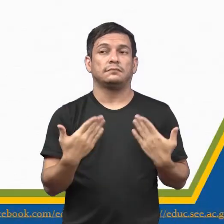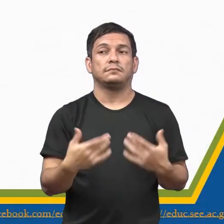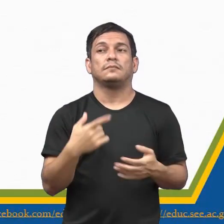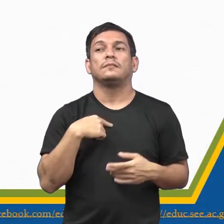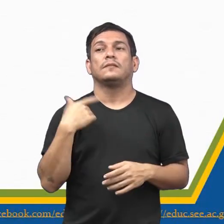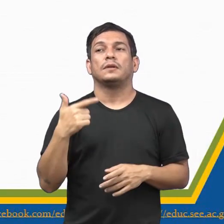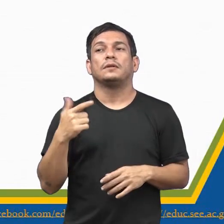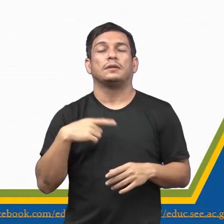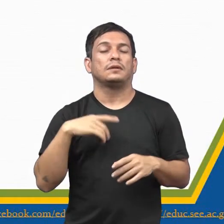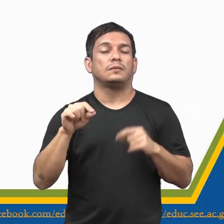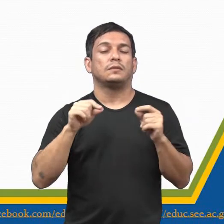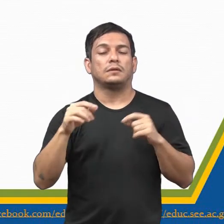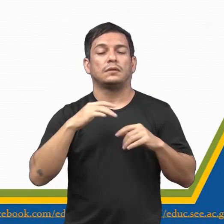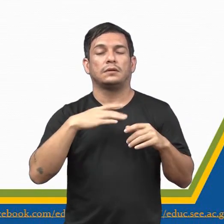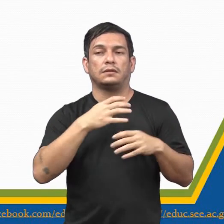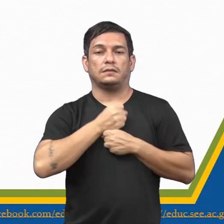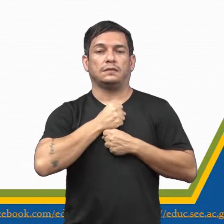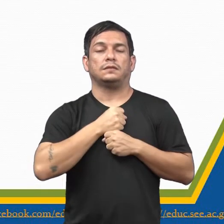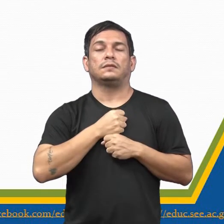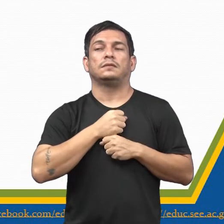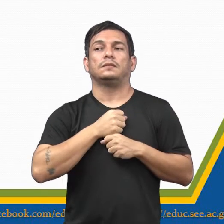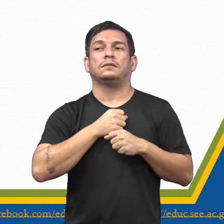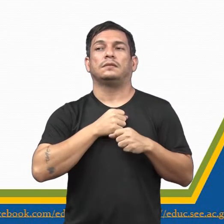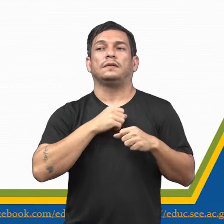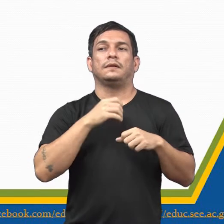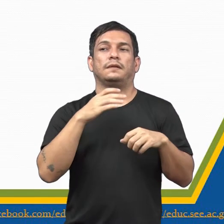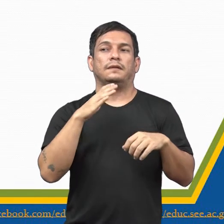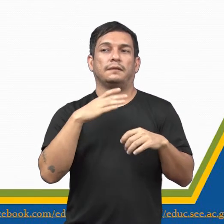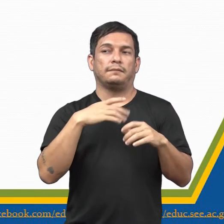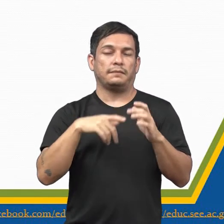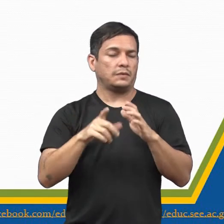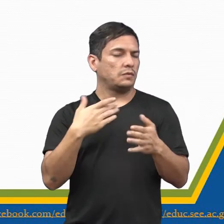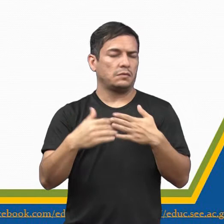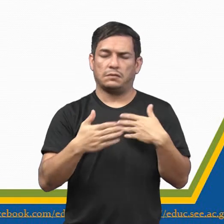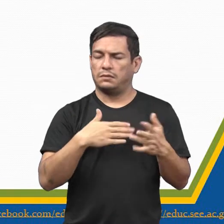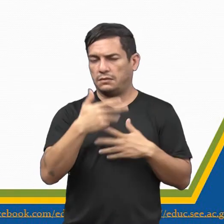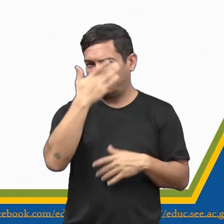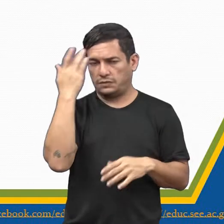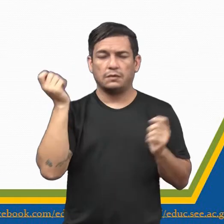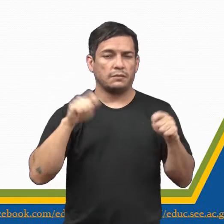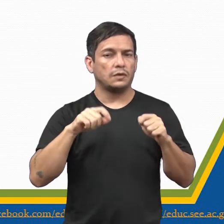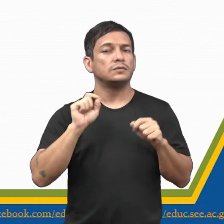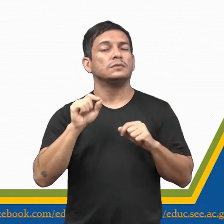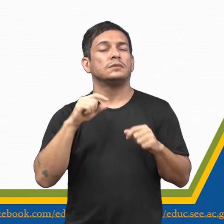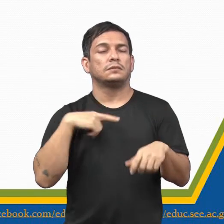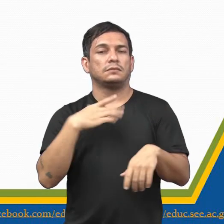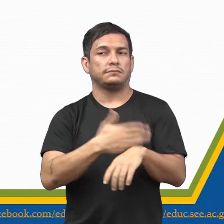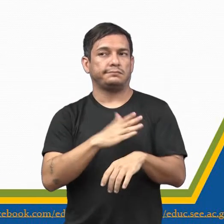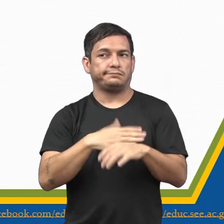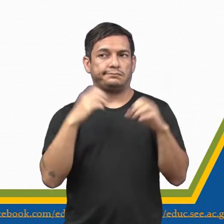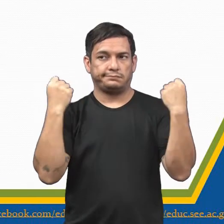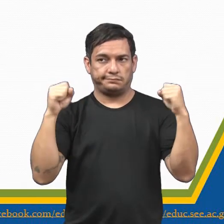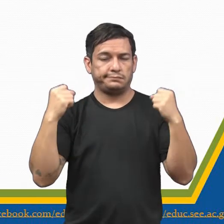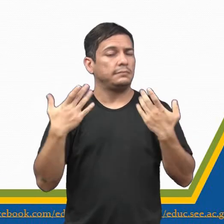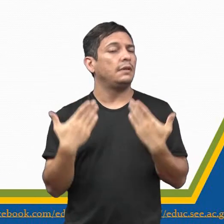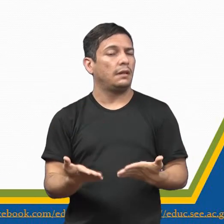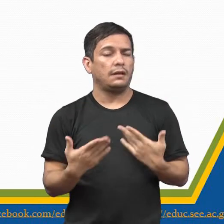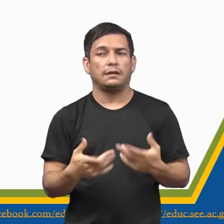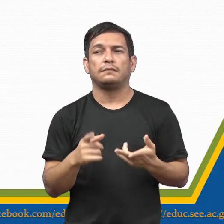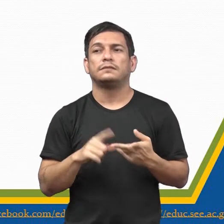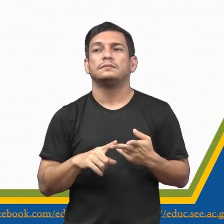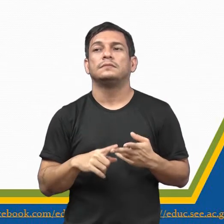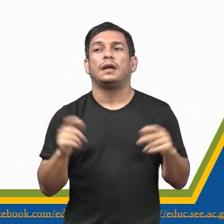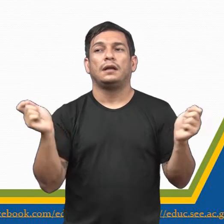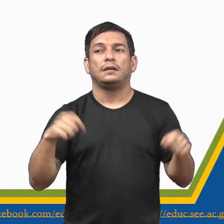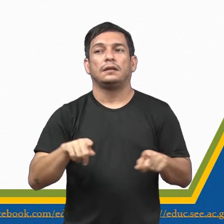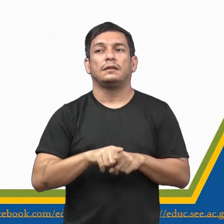não exige um preparo físico prévio, ou seja, qualquer pessoa pode praticar um exercício de intensidade leve.